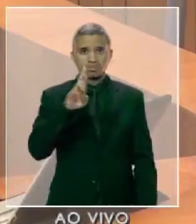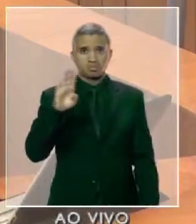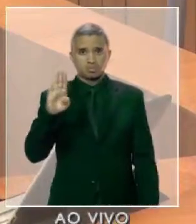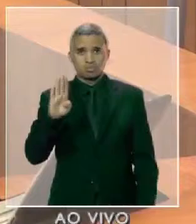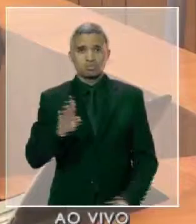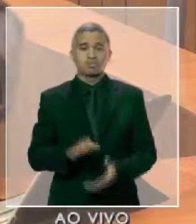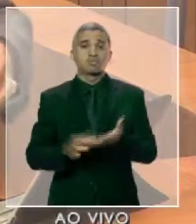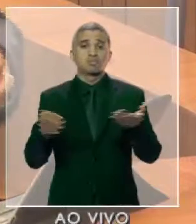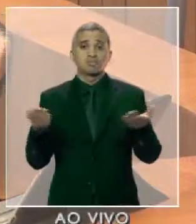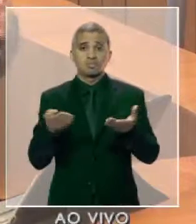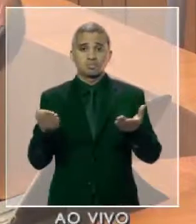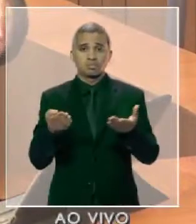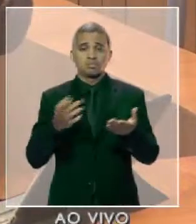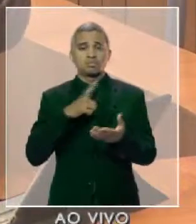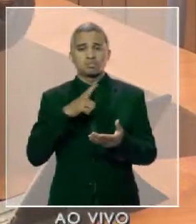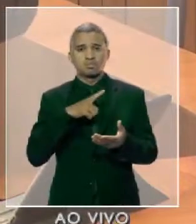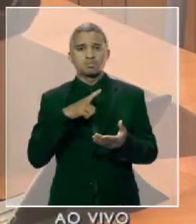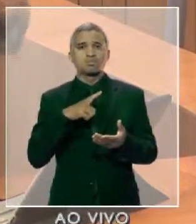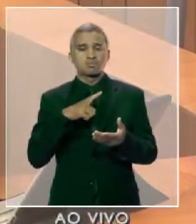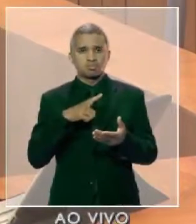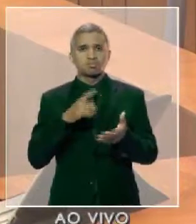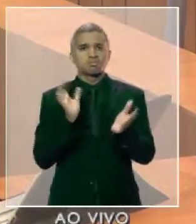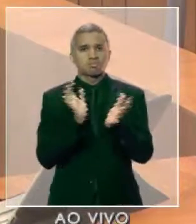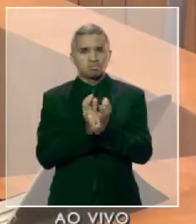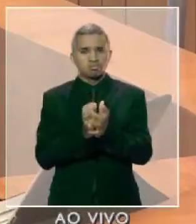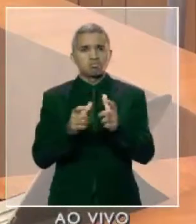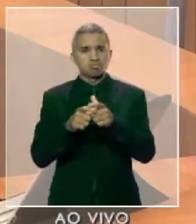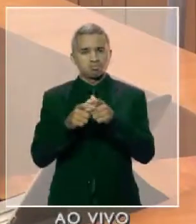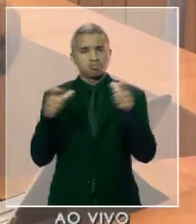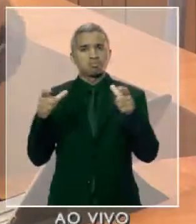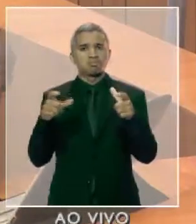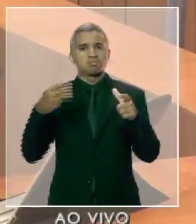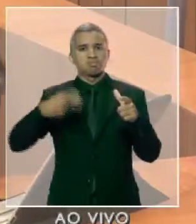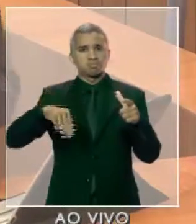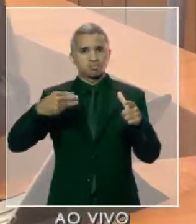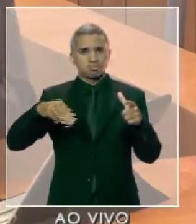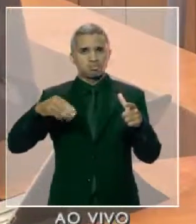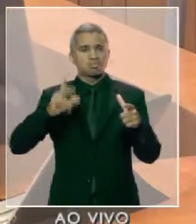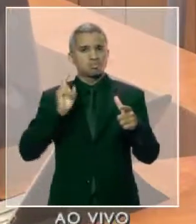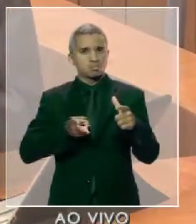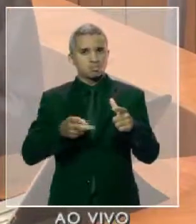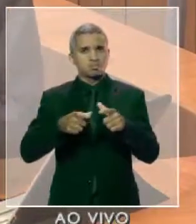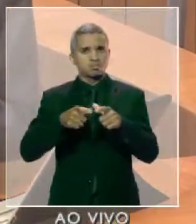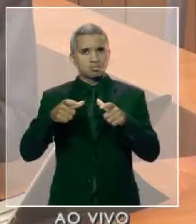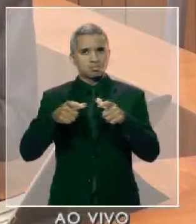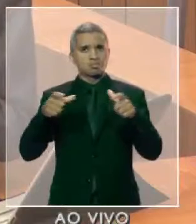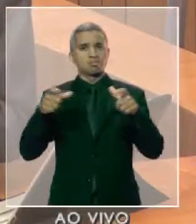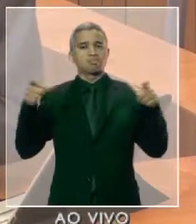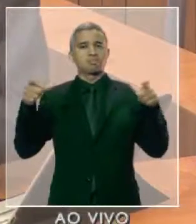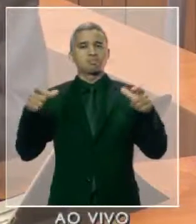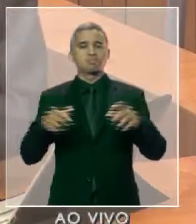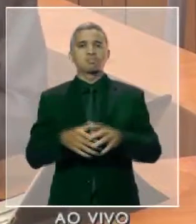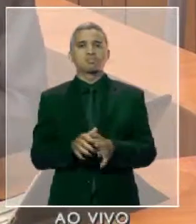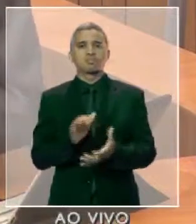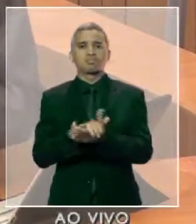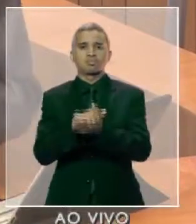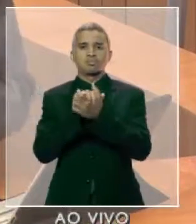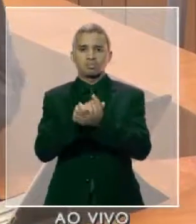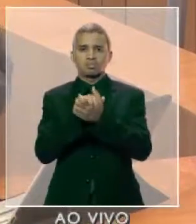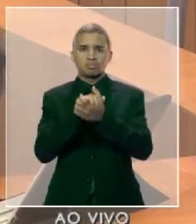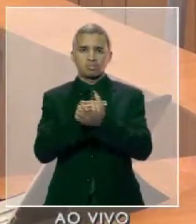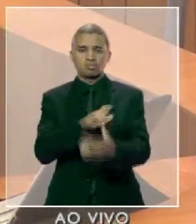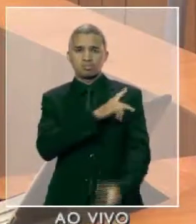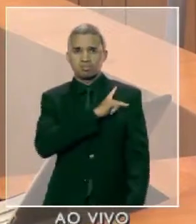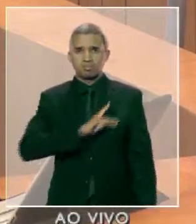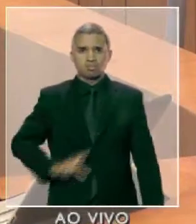hoje ele se coloca entre os grandes partidos do Maranhão. É um partido que tem crescido, e aqui parabenizo o nosso presidente